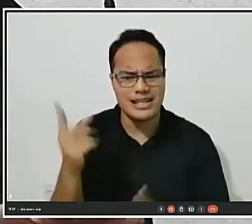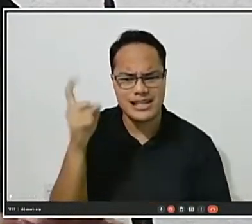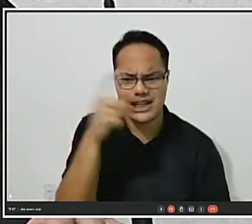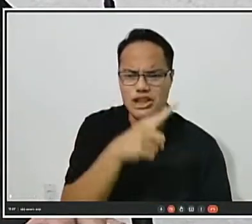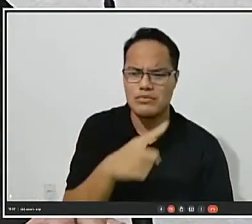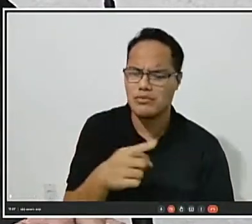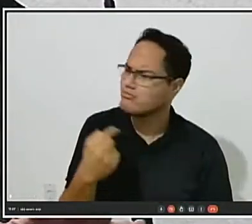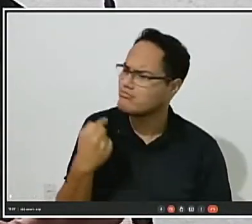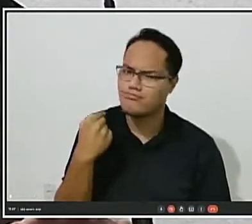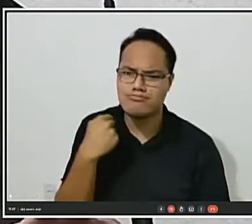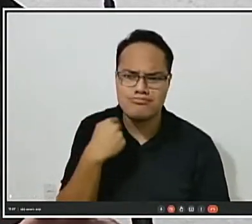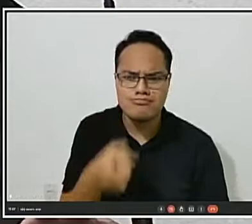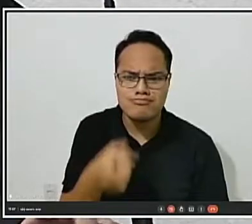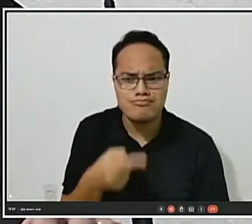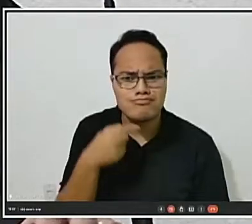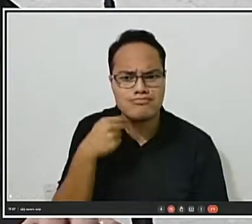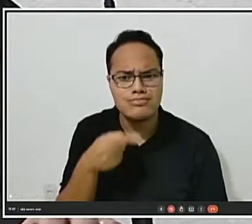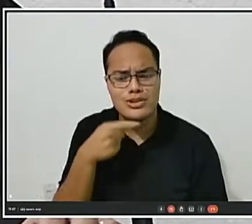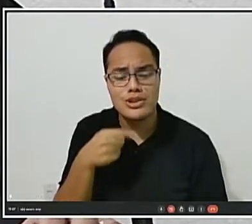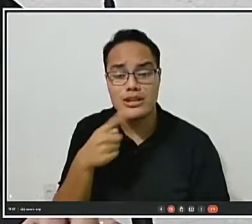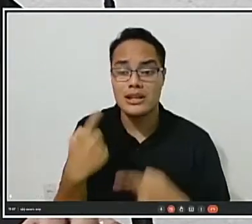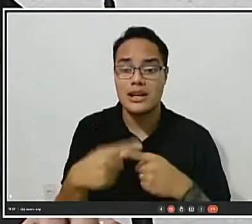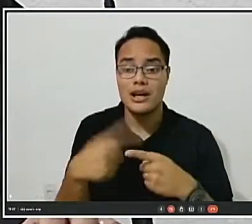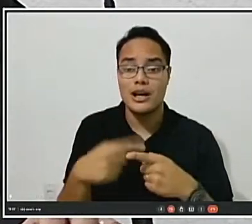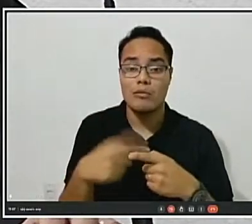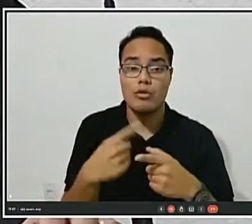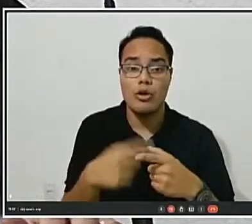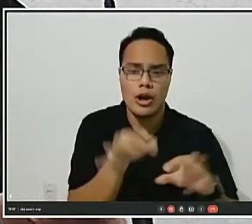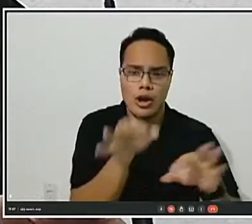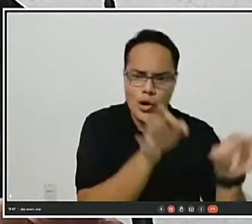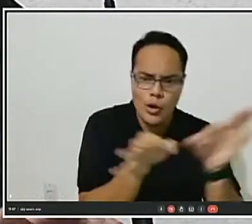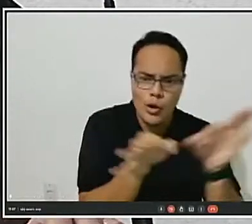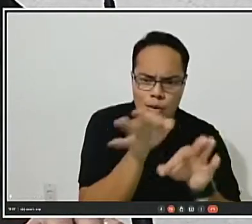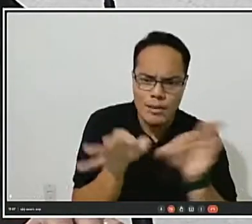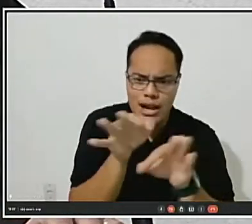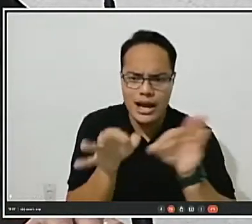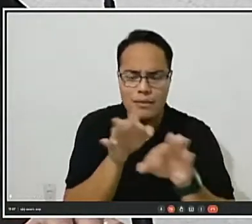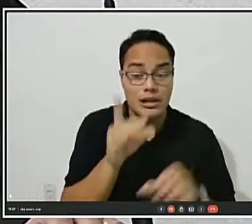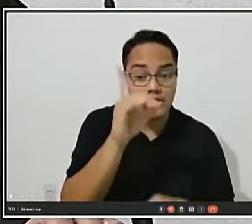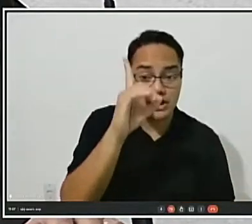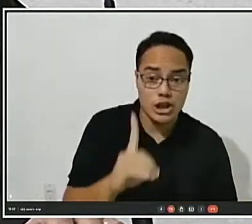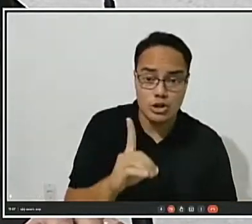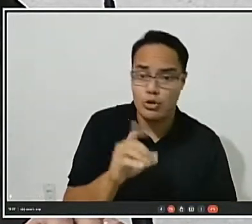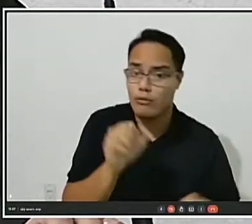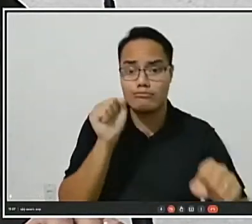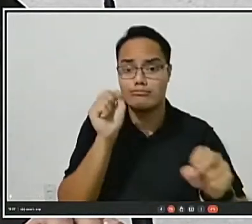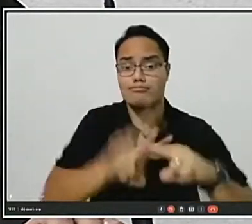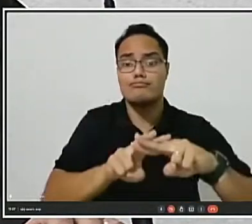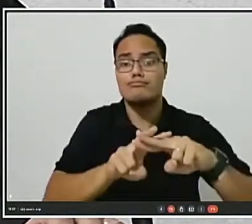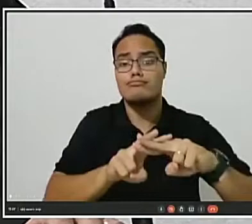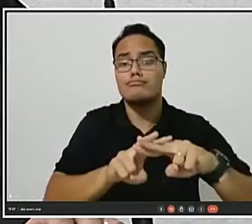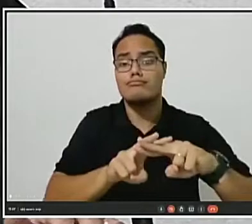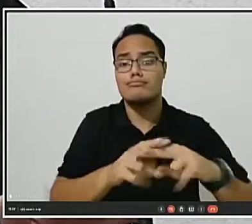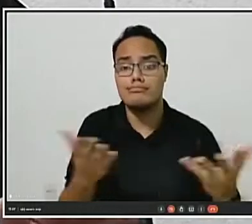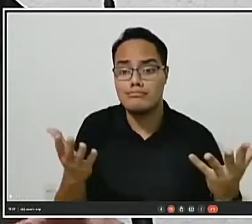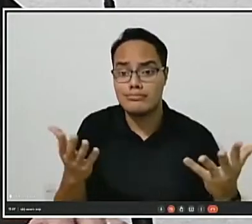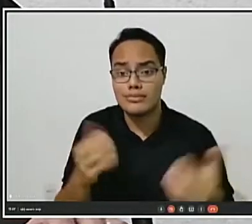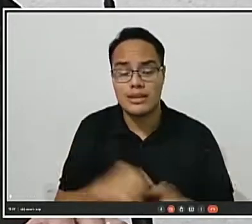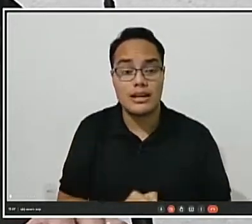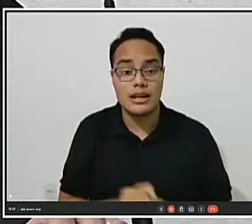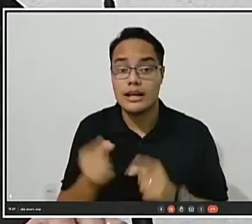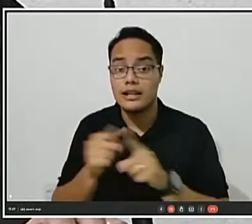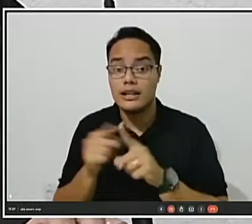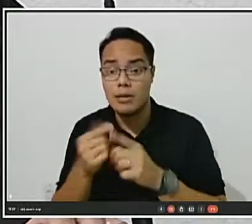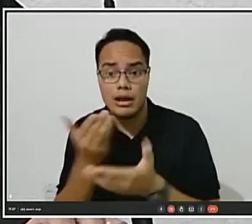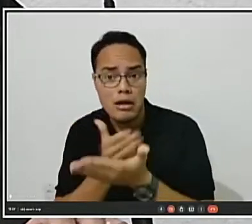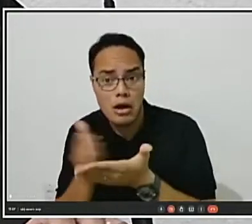plano diretor, ele fica atado, né? Tanto é que tem empresas com ramos de atividade que querem estabelecer aí, que já foram embora, foram